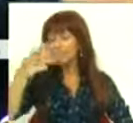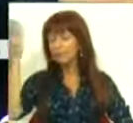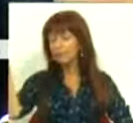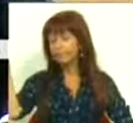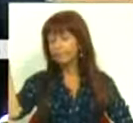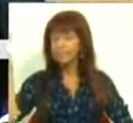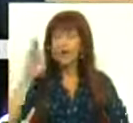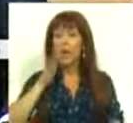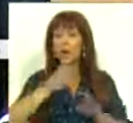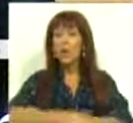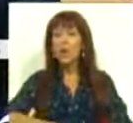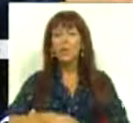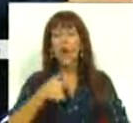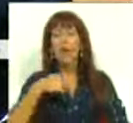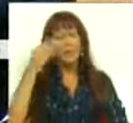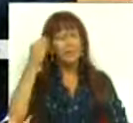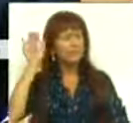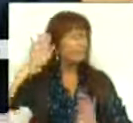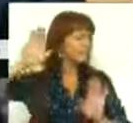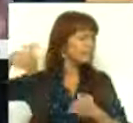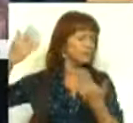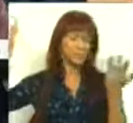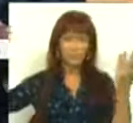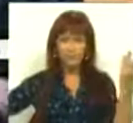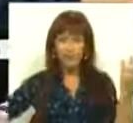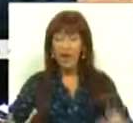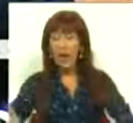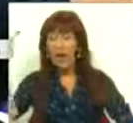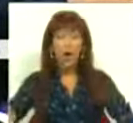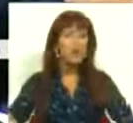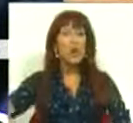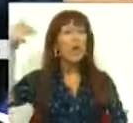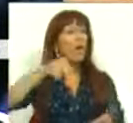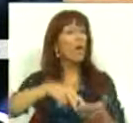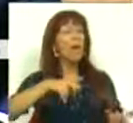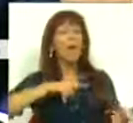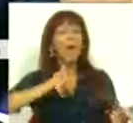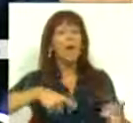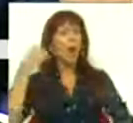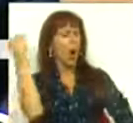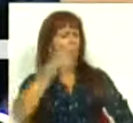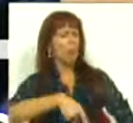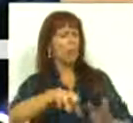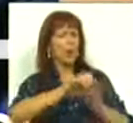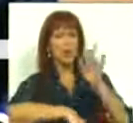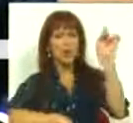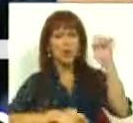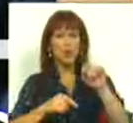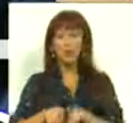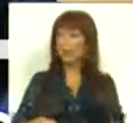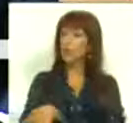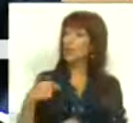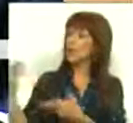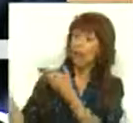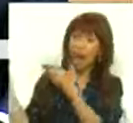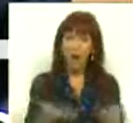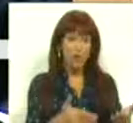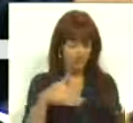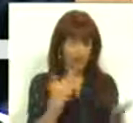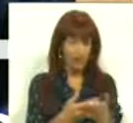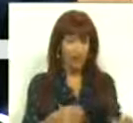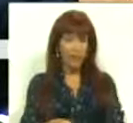infelizmente, continua a querer se esquecer. Muito bem. A Troika não veio aqui impor as condições, veio em nosso auxílio